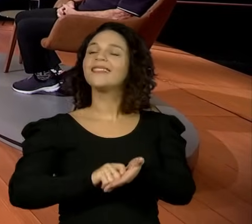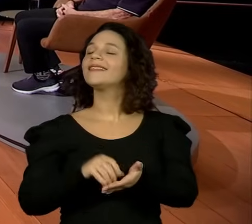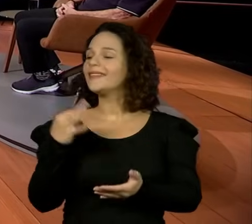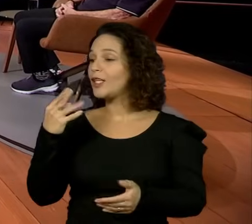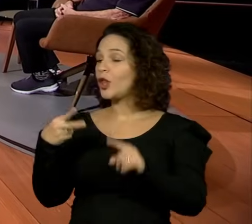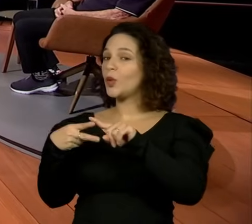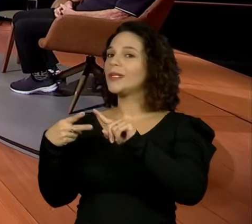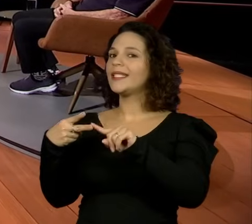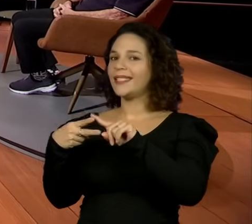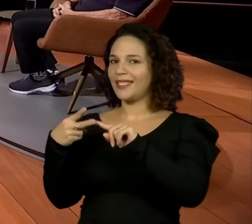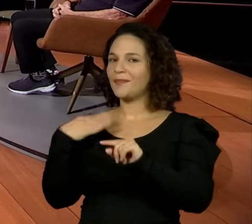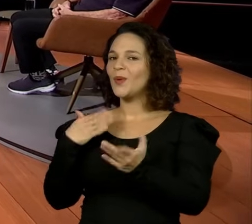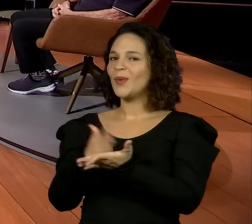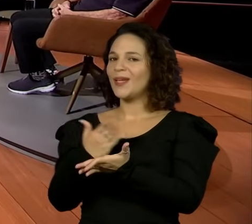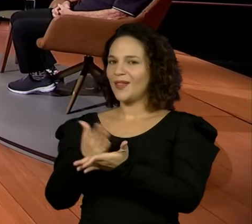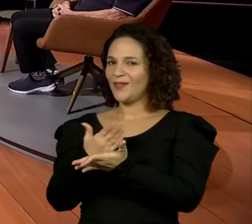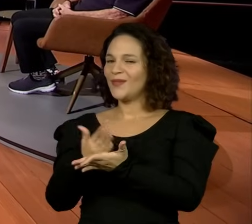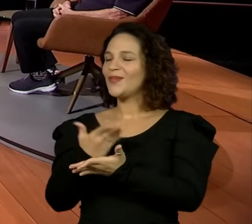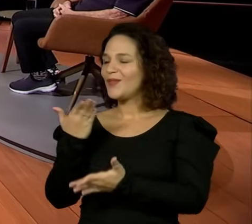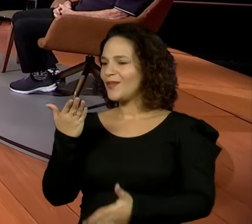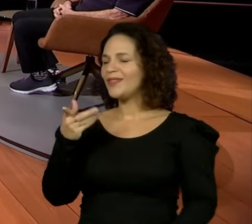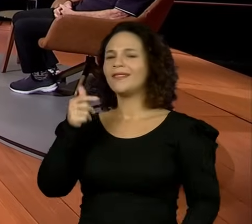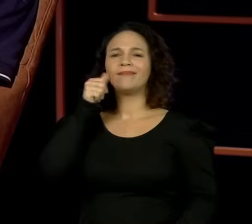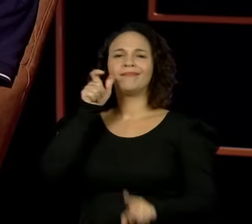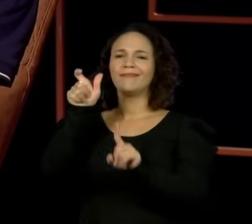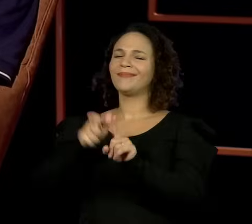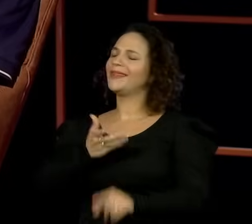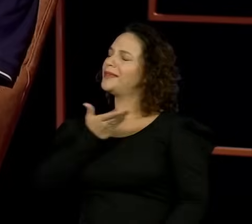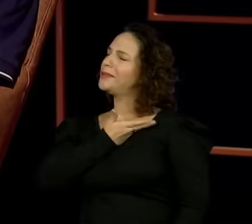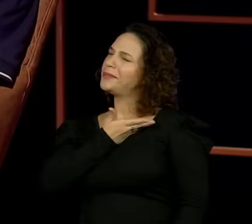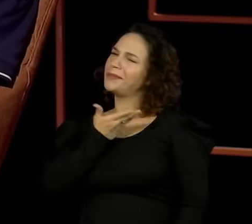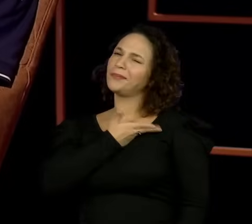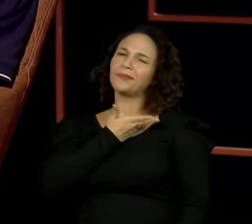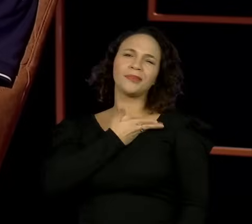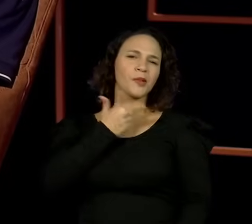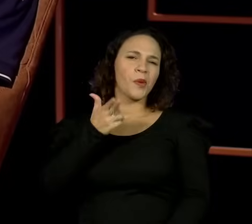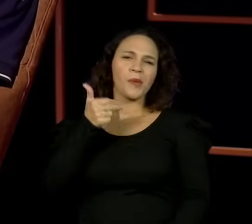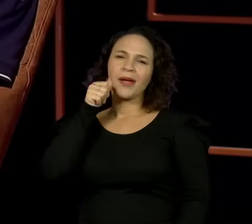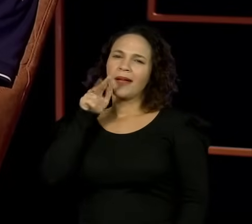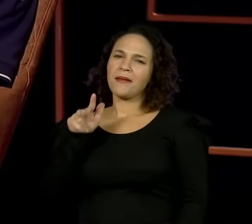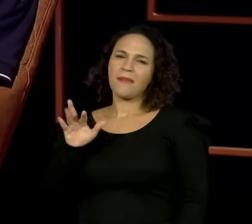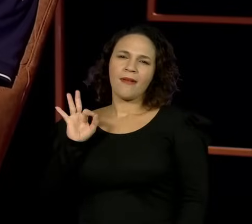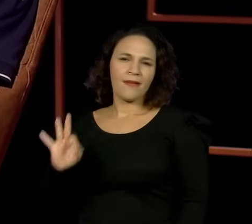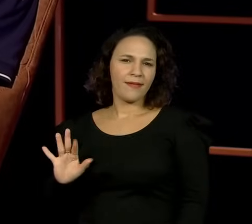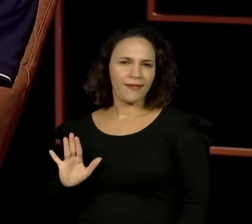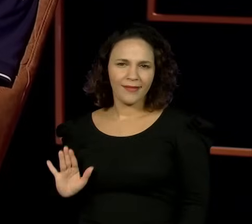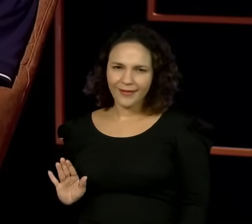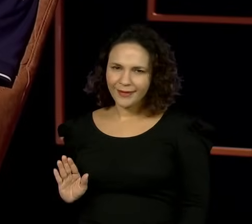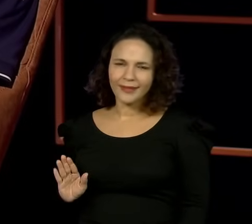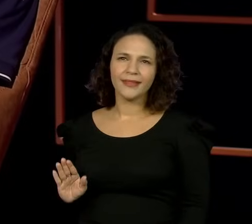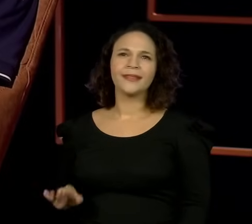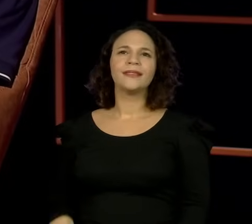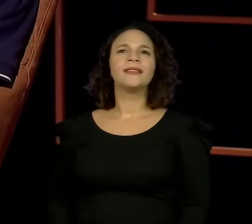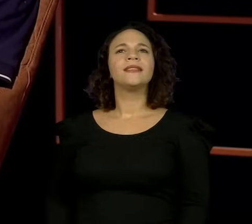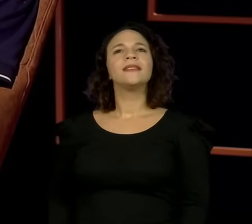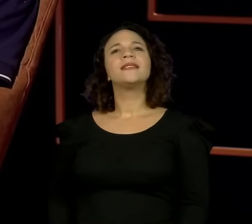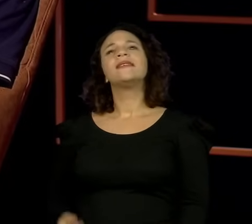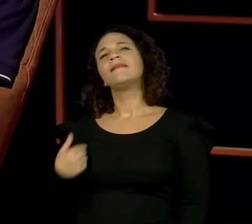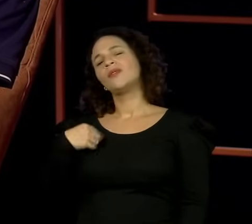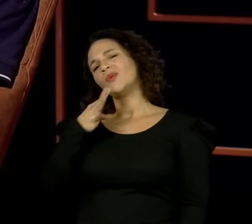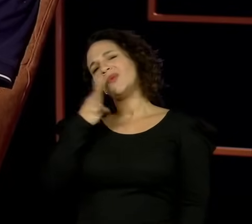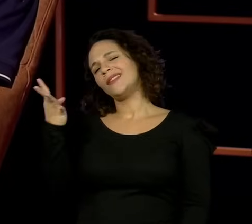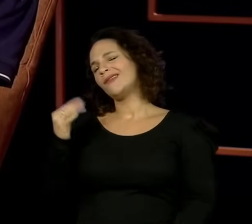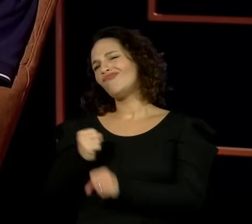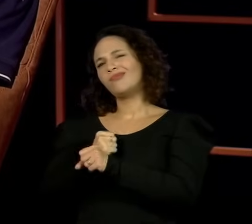escreveu 2 prefácios para mim. Ana Maria é uma grande amiga, é irmã. Na verdade, eu a conheço há